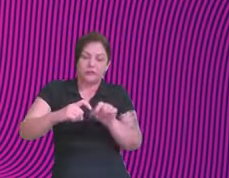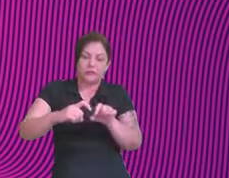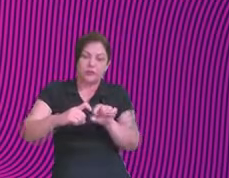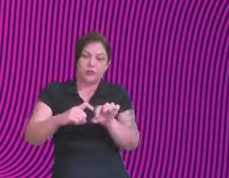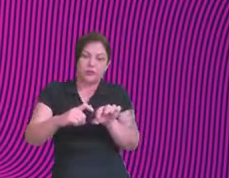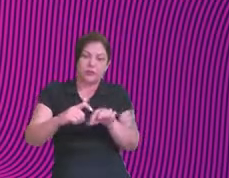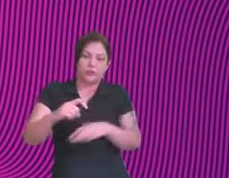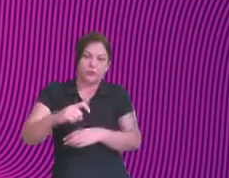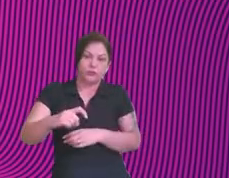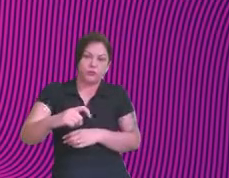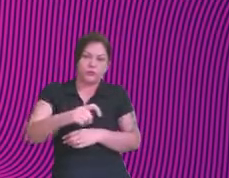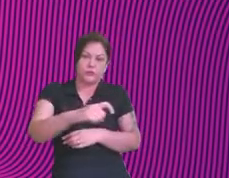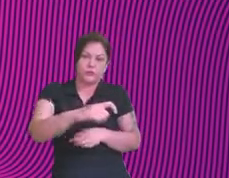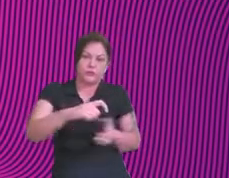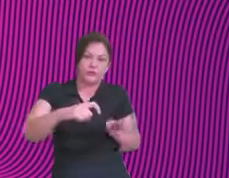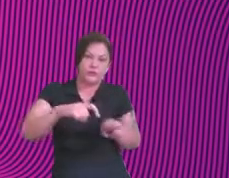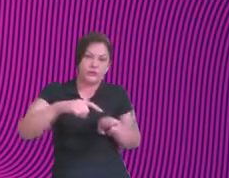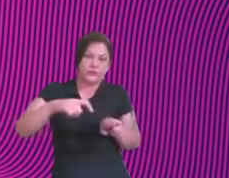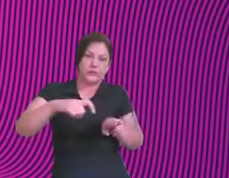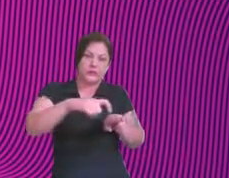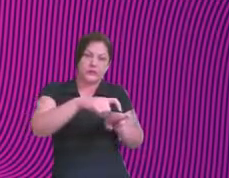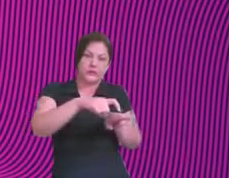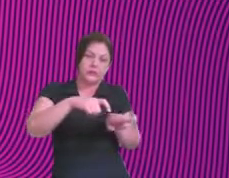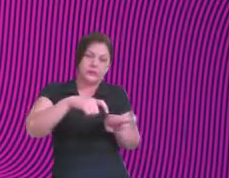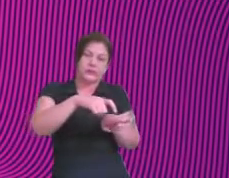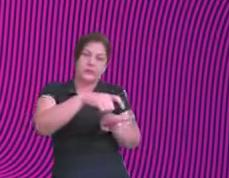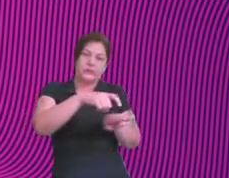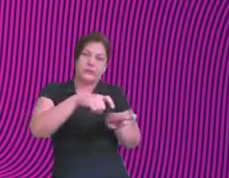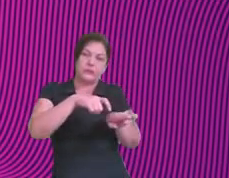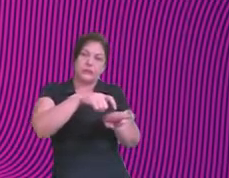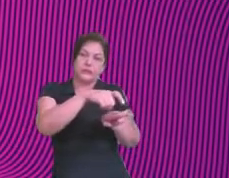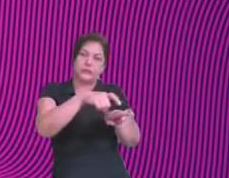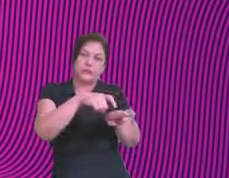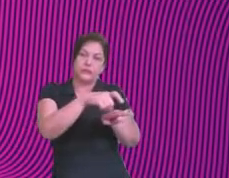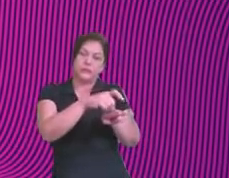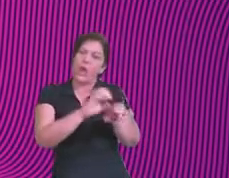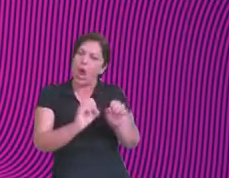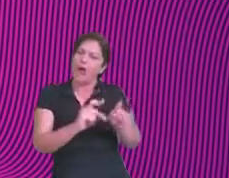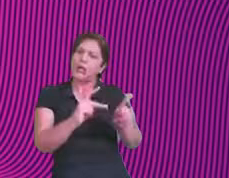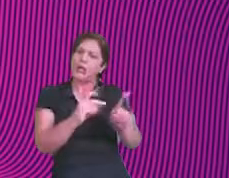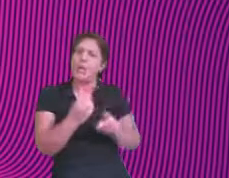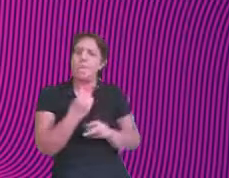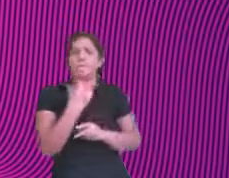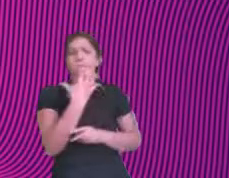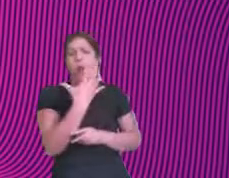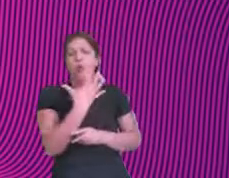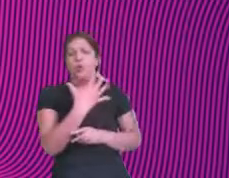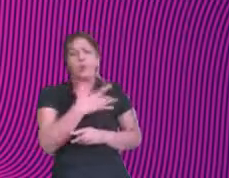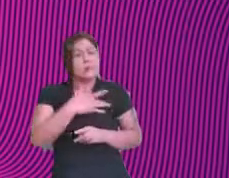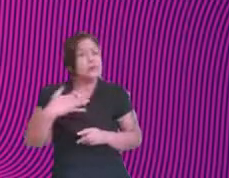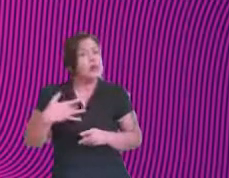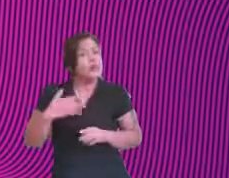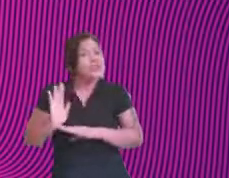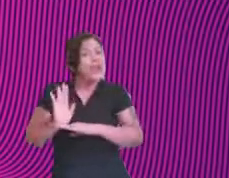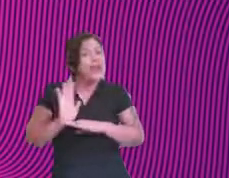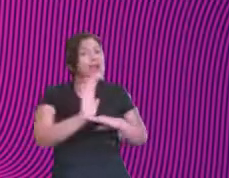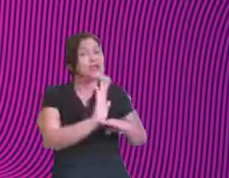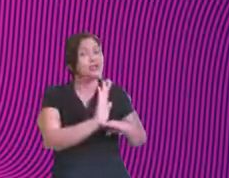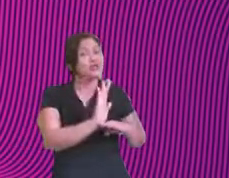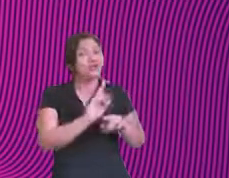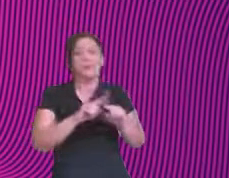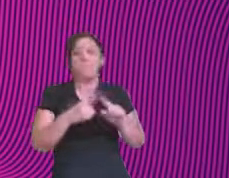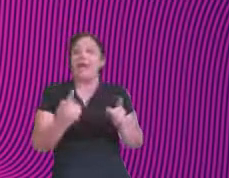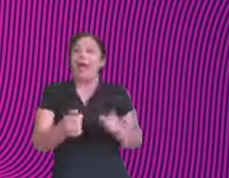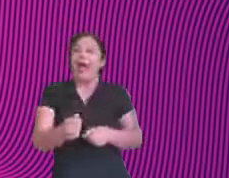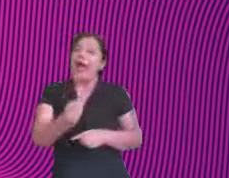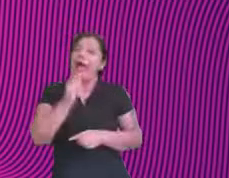para a questão paliativa, têm se mostrado promissores, entendeu? Mas é uma coisa ainda que precisa de estudo. É